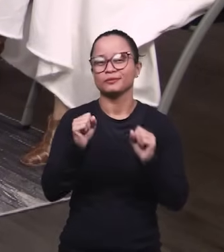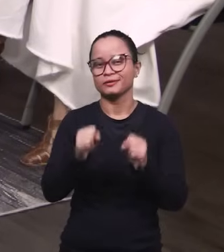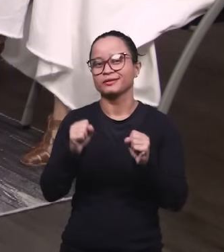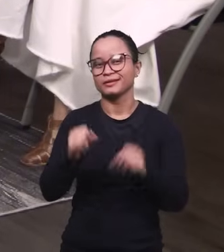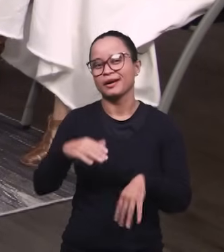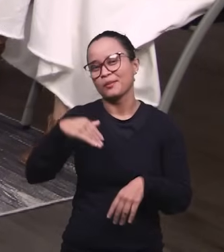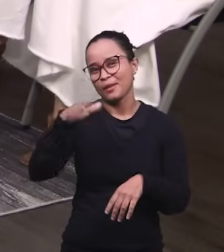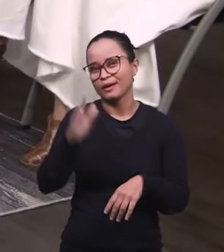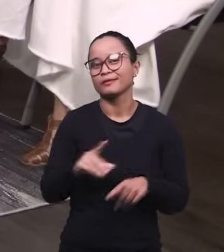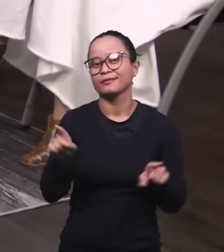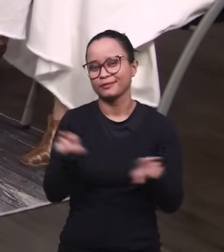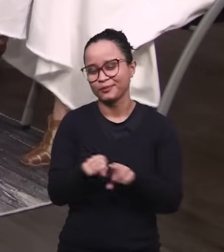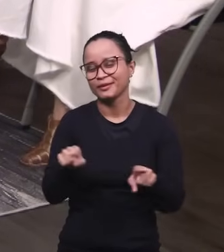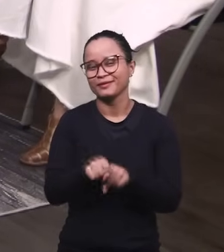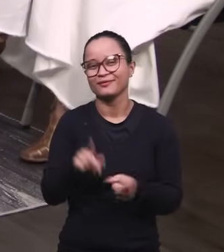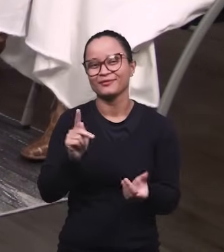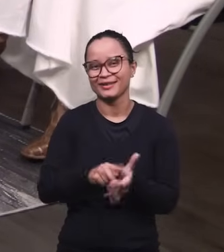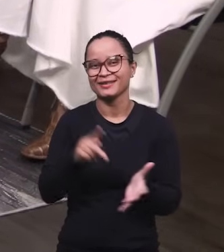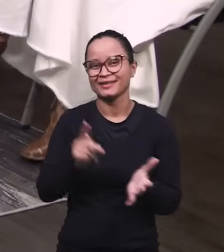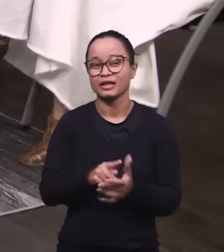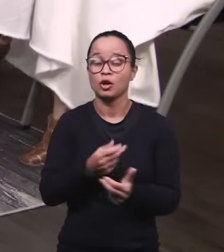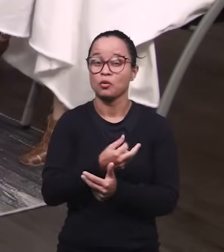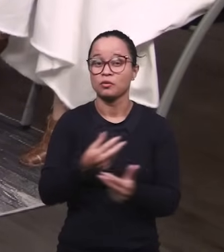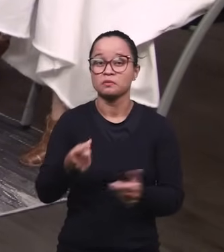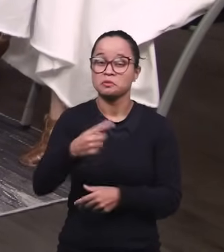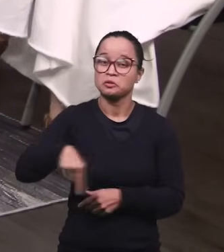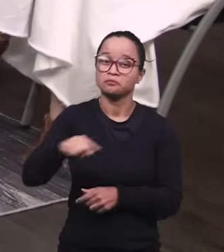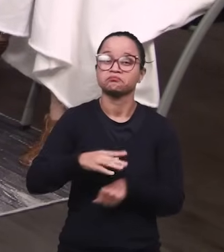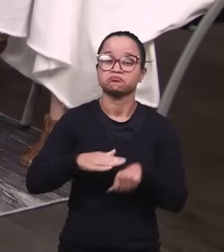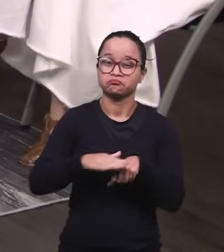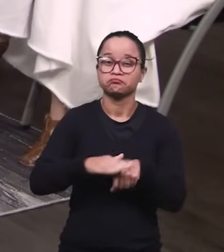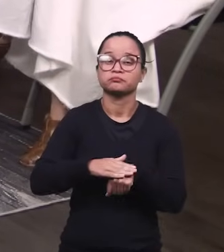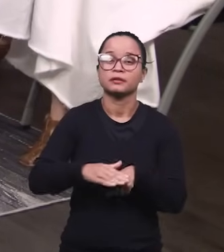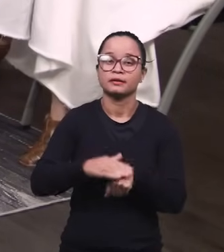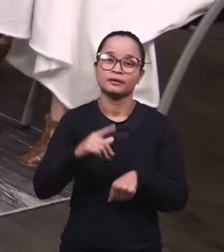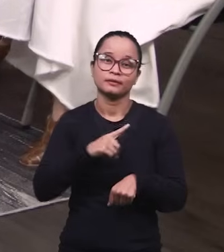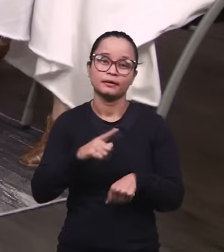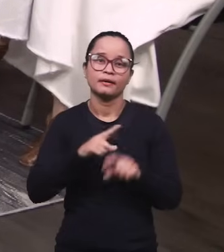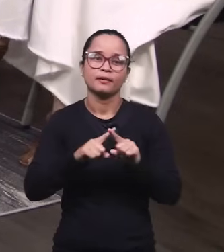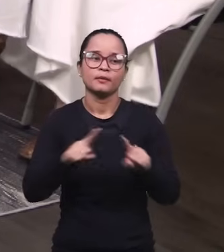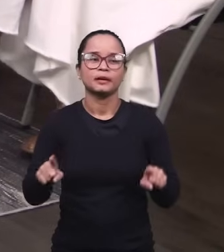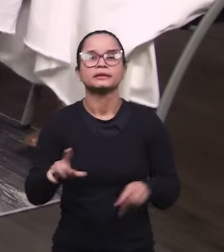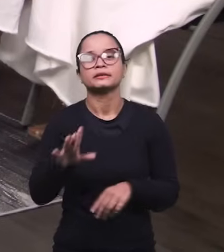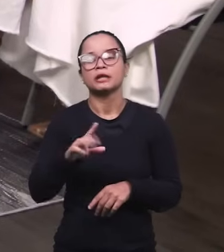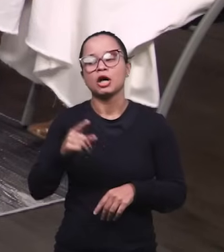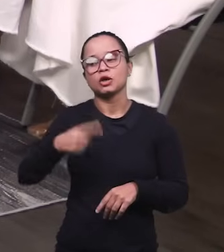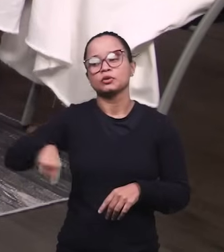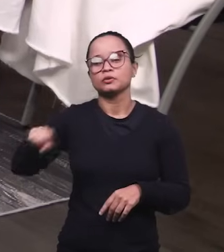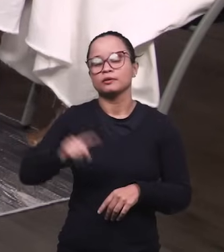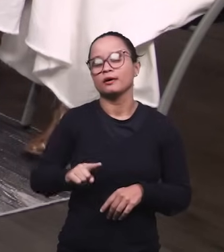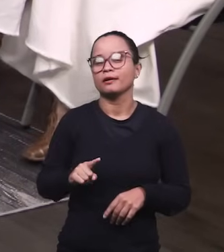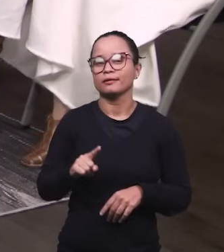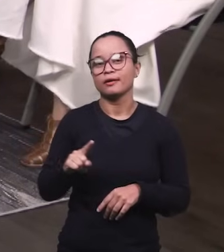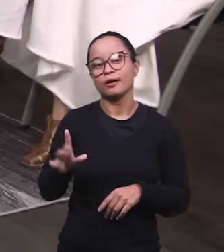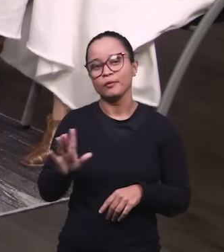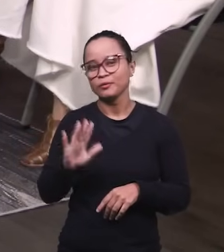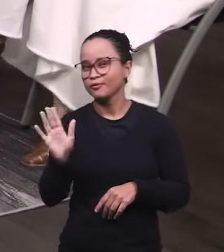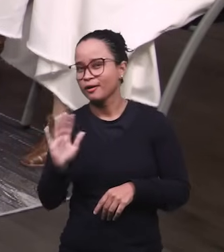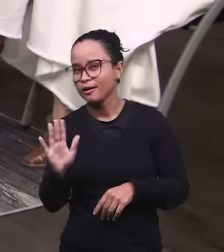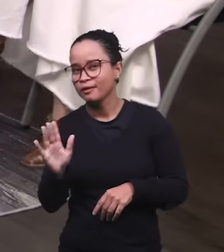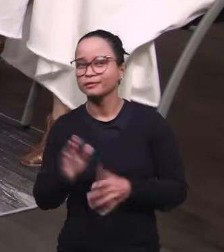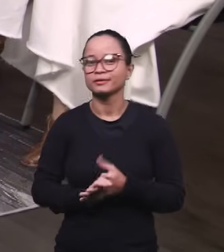aqui mais um tempo, não é verdade? A gente tem coisa para conversar. Mas nós já vamos nos despedindo por conta do nosso